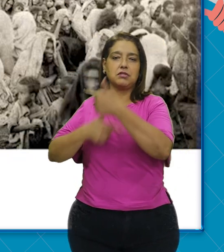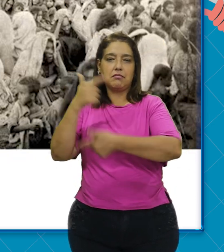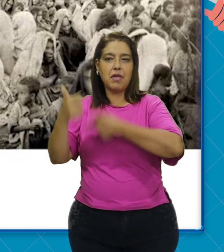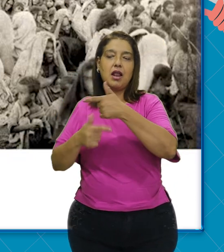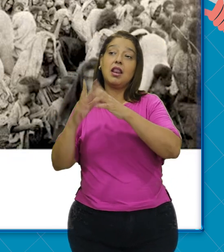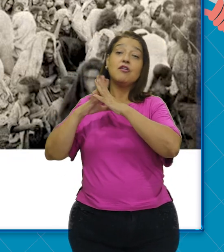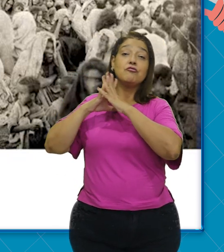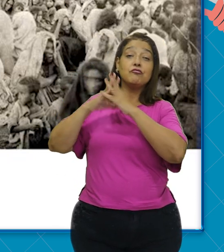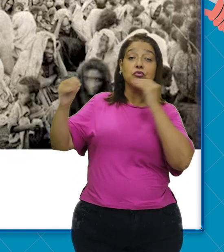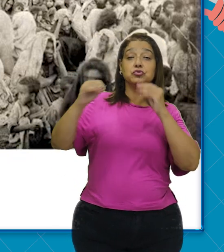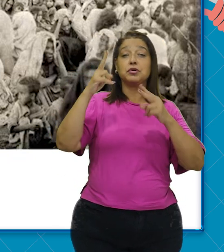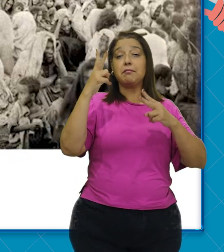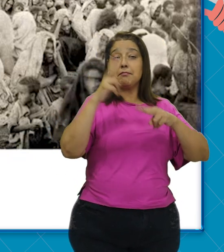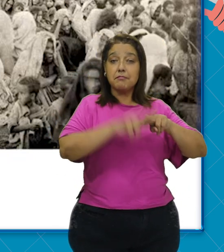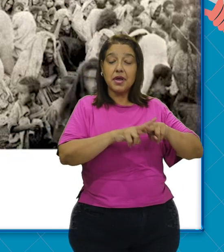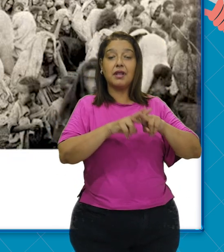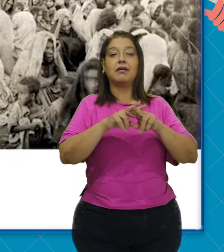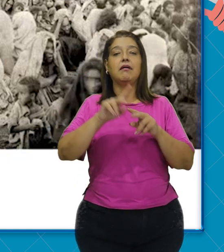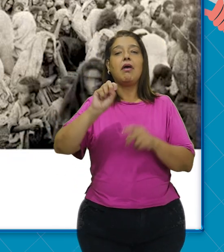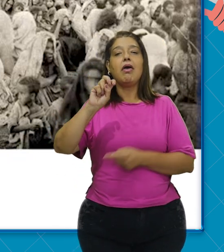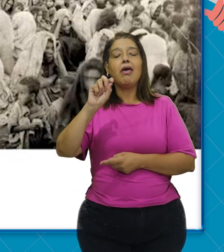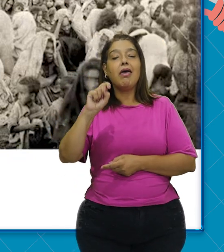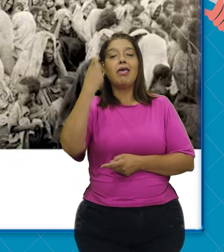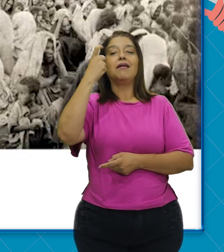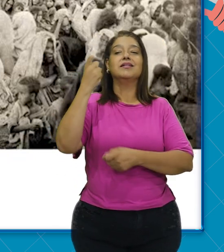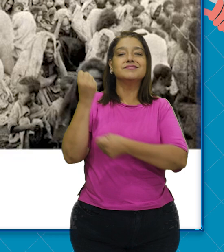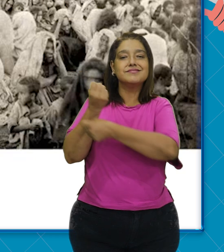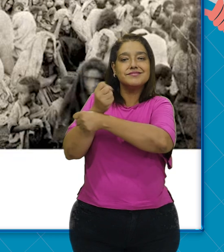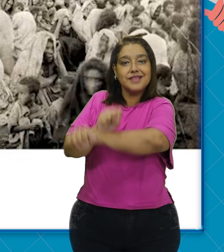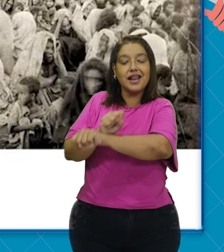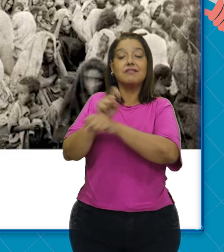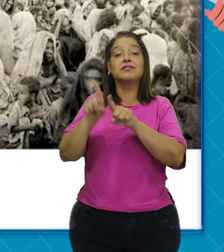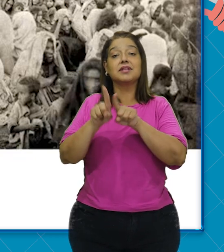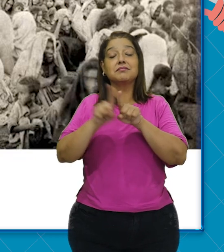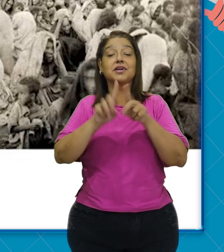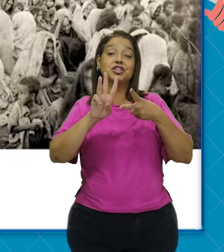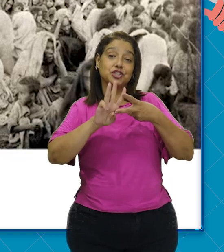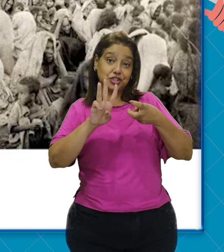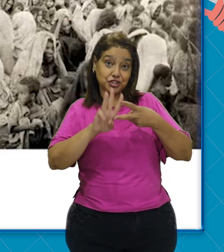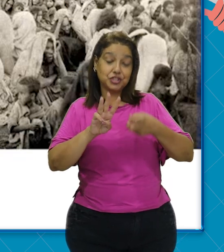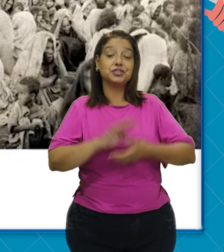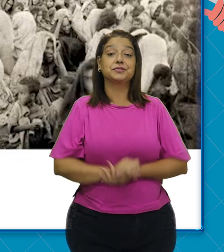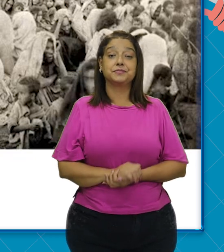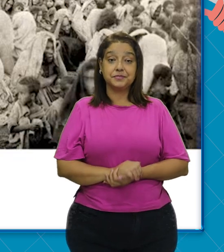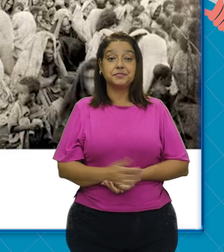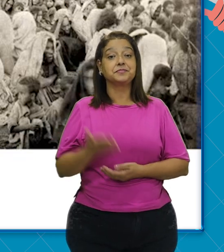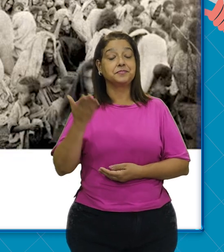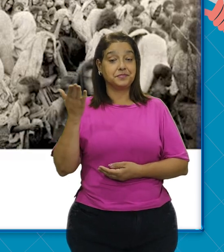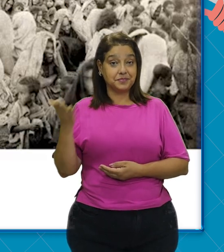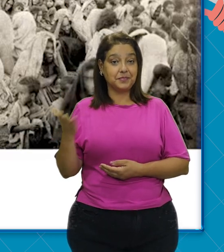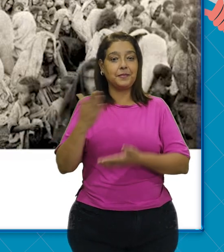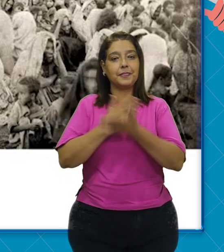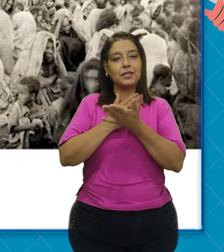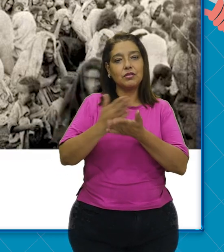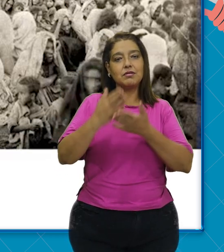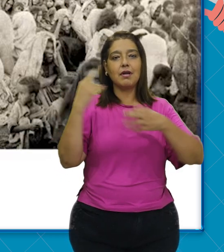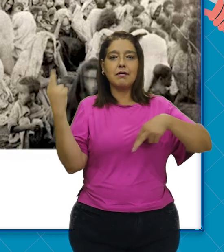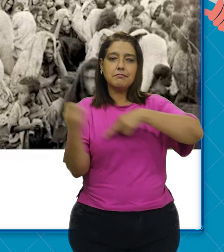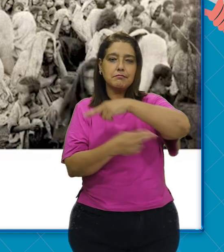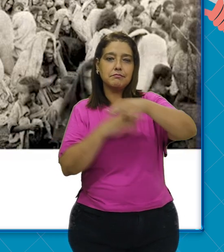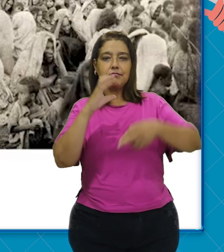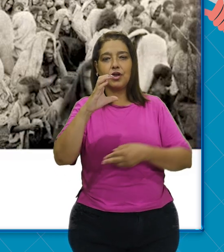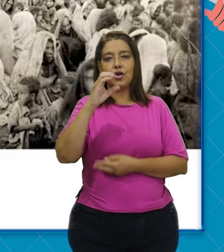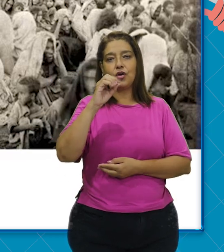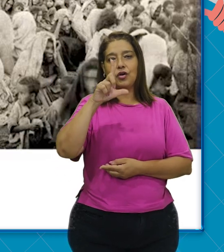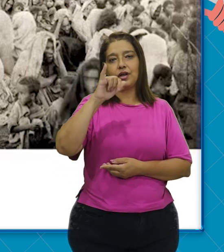da lei, ex-escravos e indígenas. Vale se lembrar que isso aconteceu durante a República Oligárquica, um governo cheio